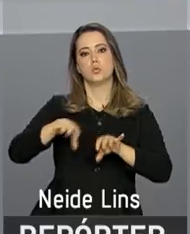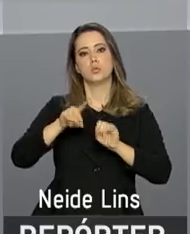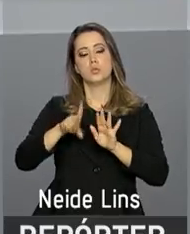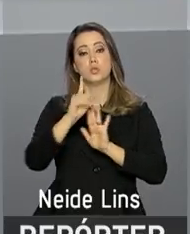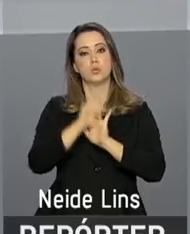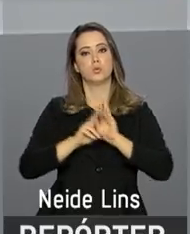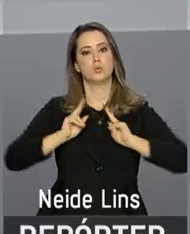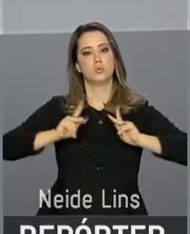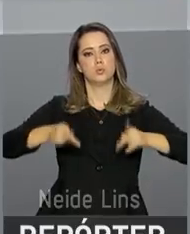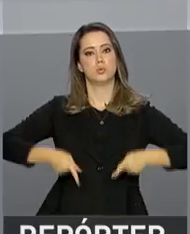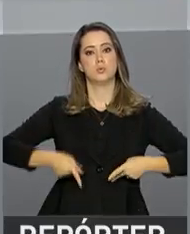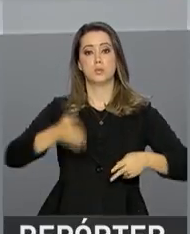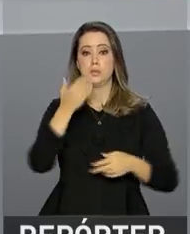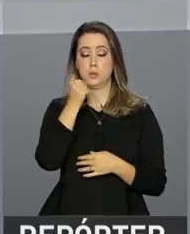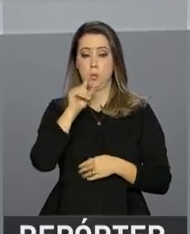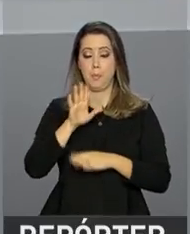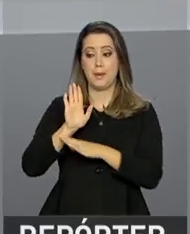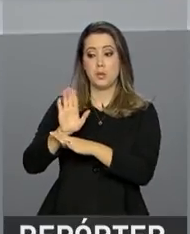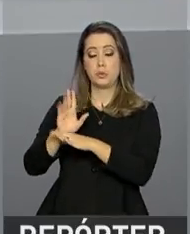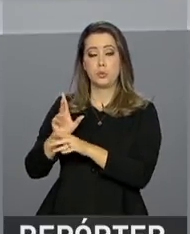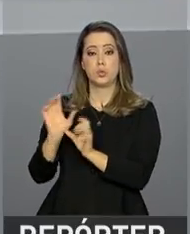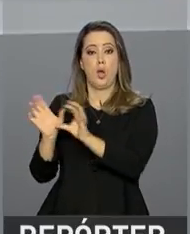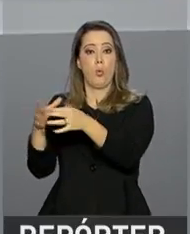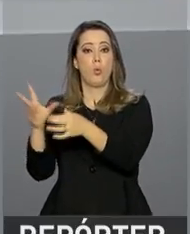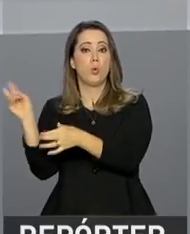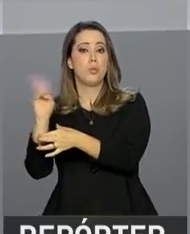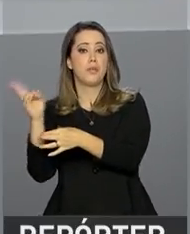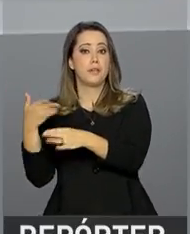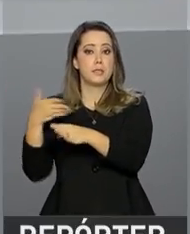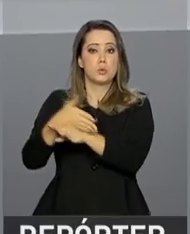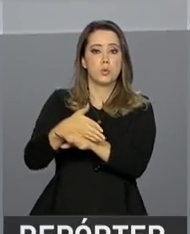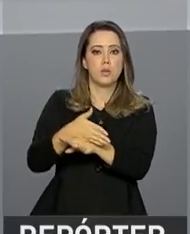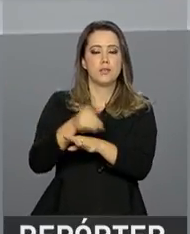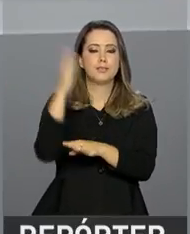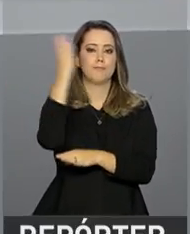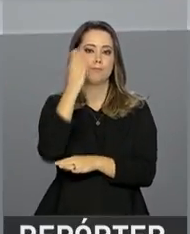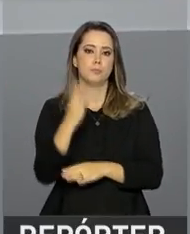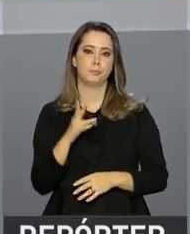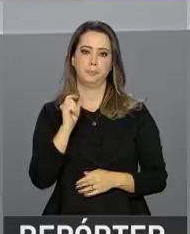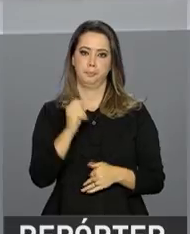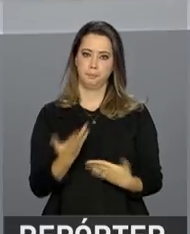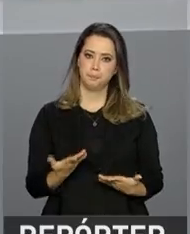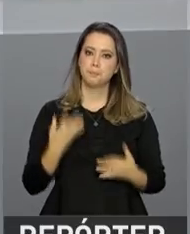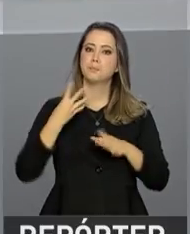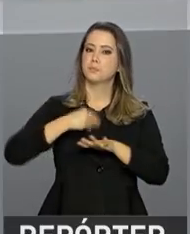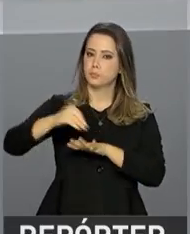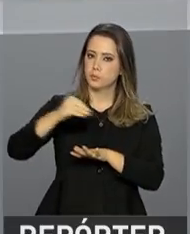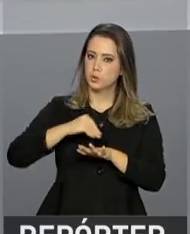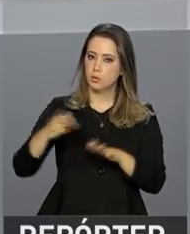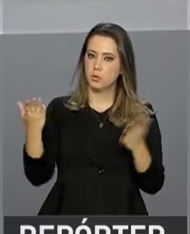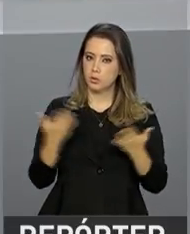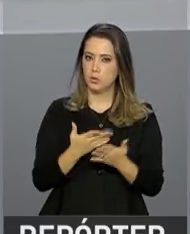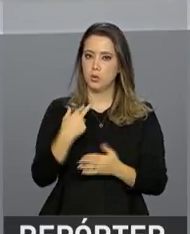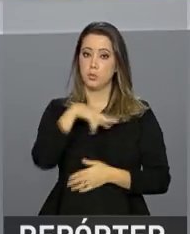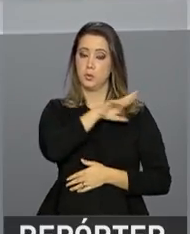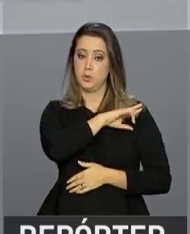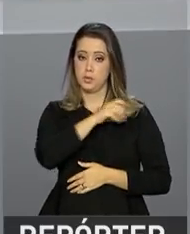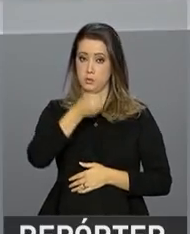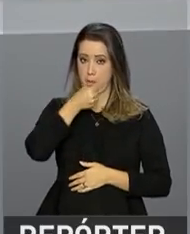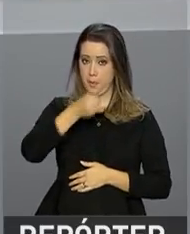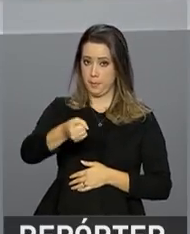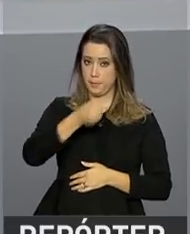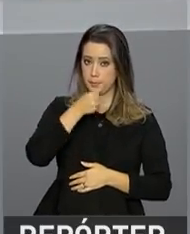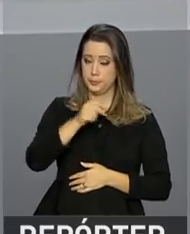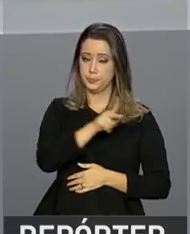direitos humanos e alimentação para atender os venezuelanos que estão vindo para o brasil a informação foi dada agora há pouco pelo porta voz